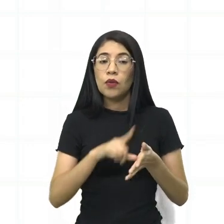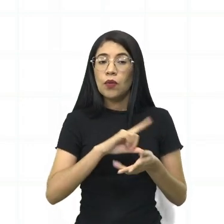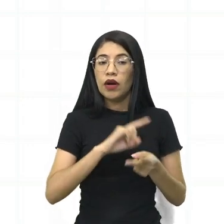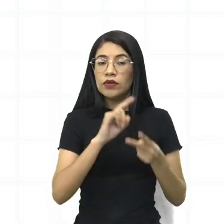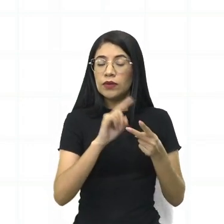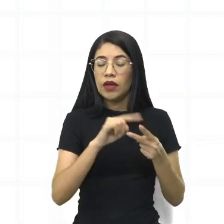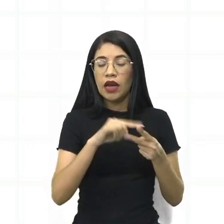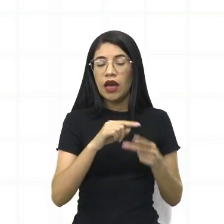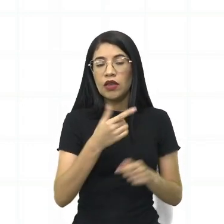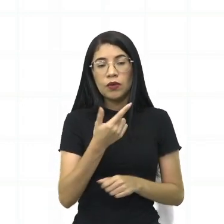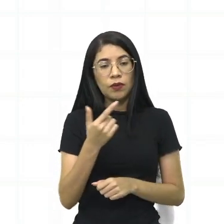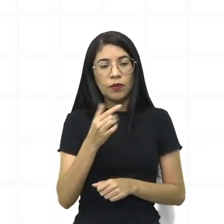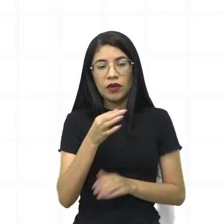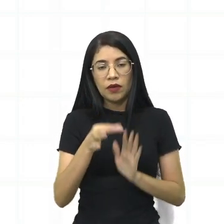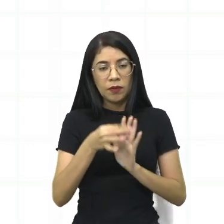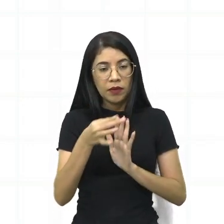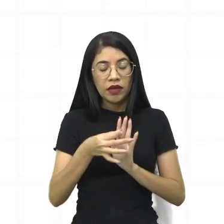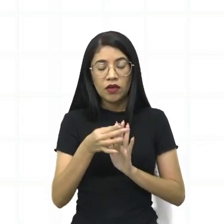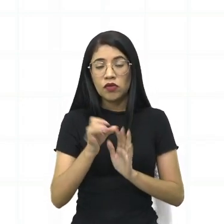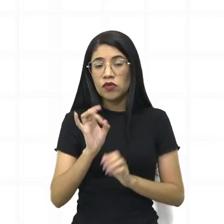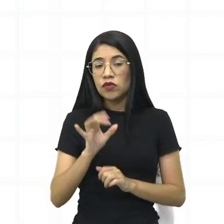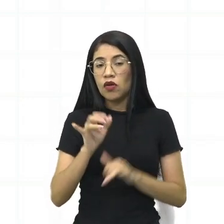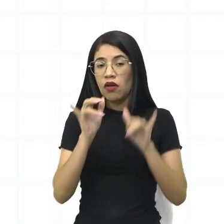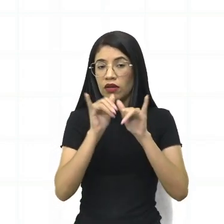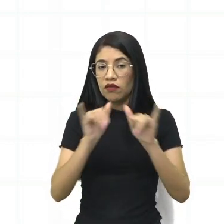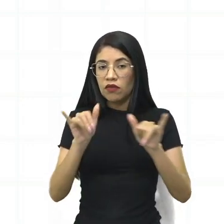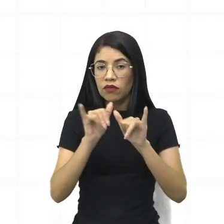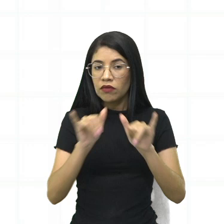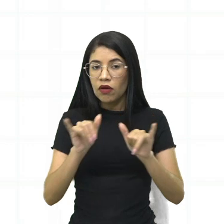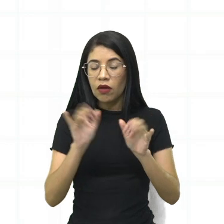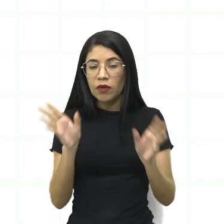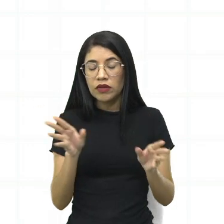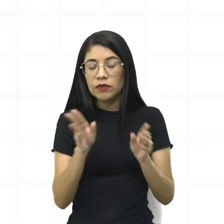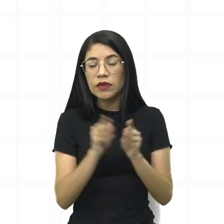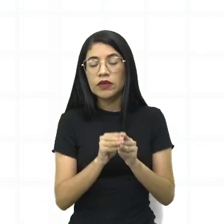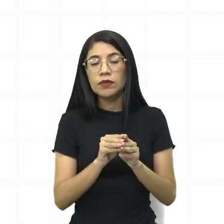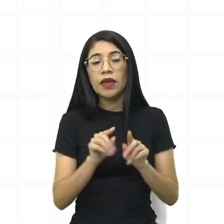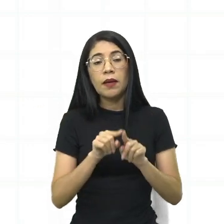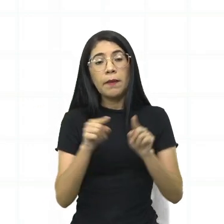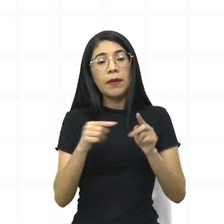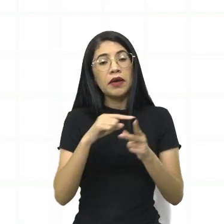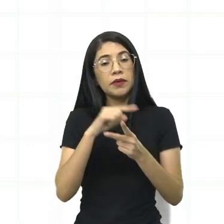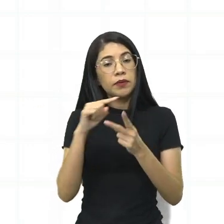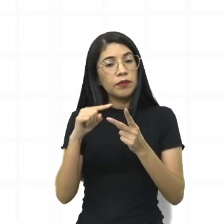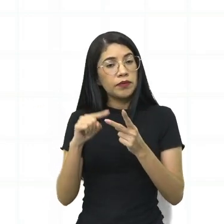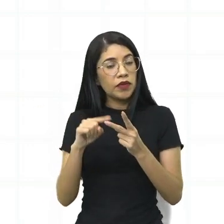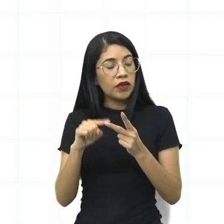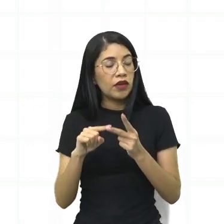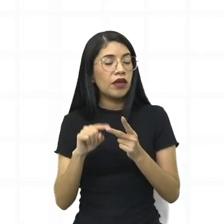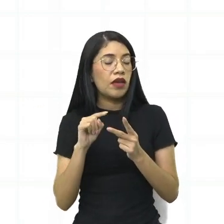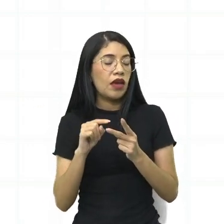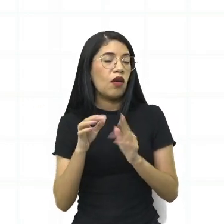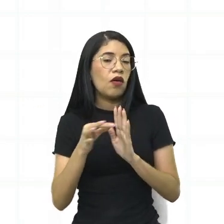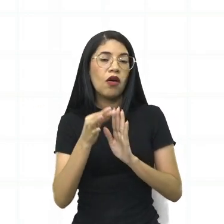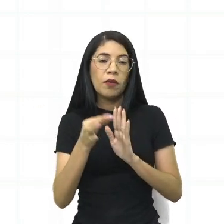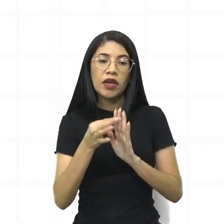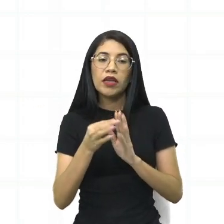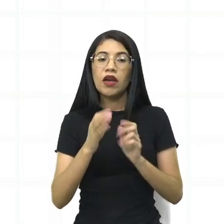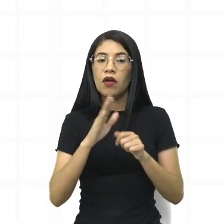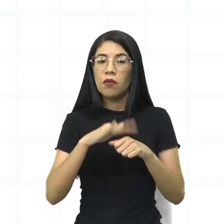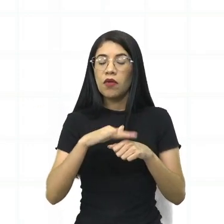tenho opinião, né? Apenas eu repasso a informação. Na resenha crítica, eu já tenho uma opinião,